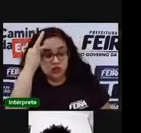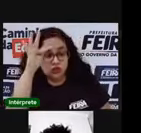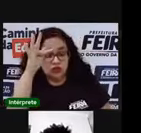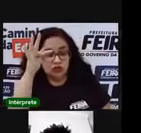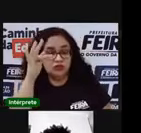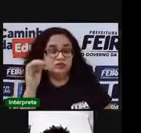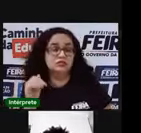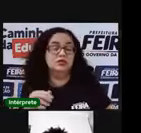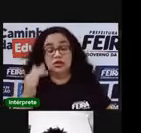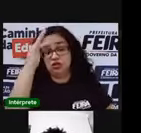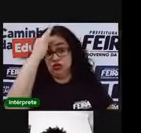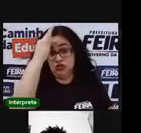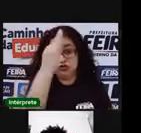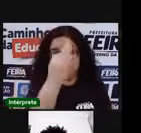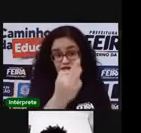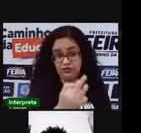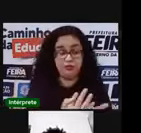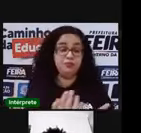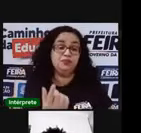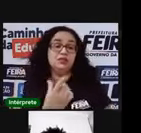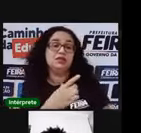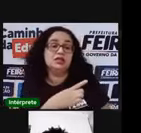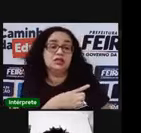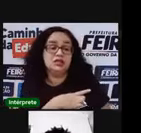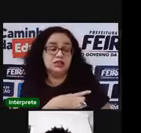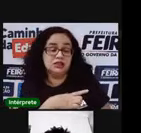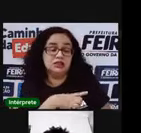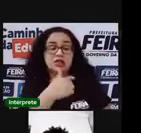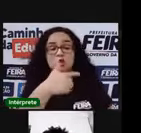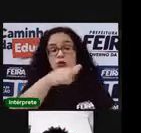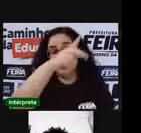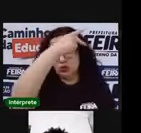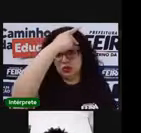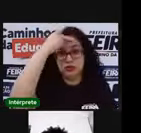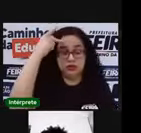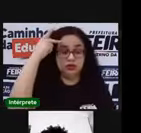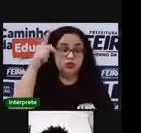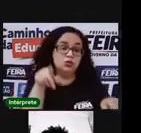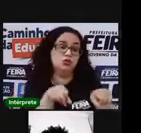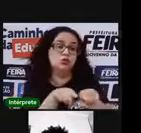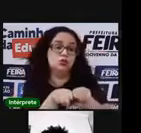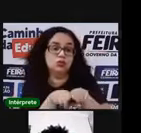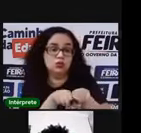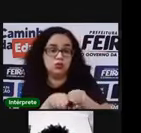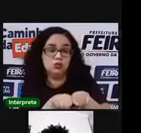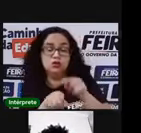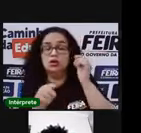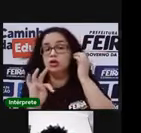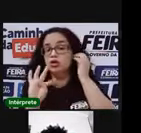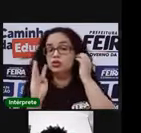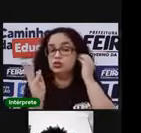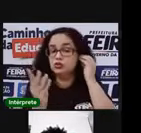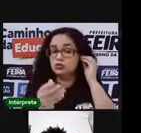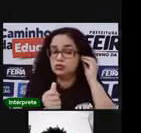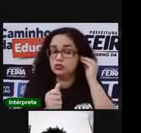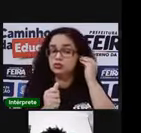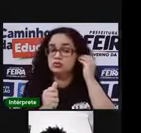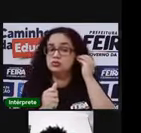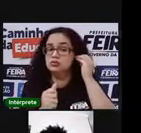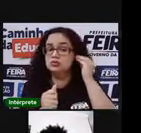De fé que a gente tem, de que o outro é nosso irmão, de que todos nós, não